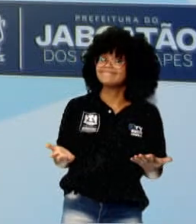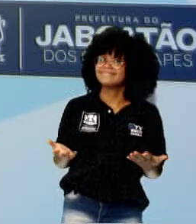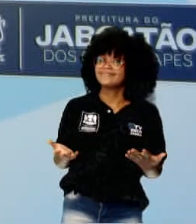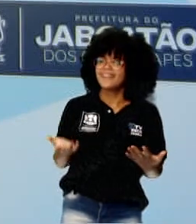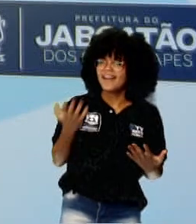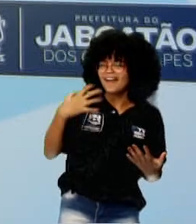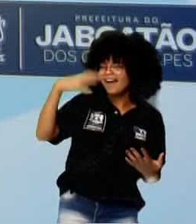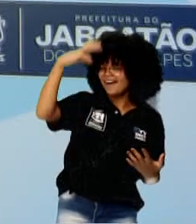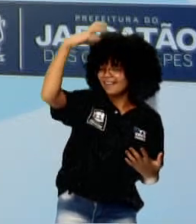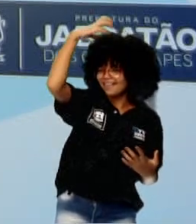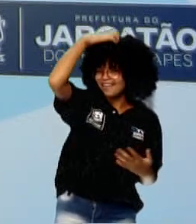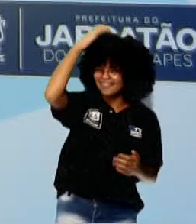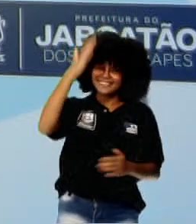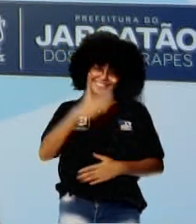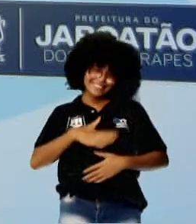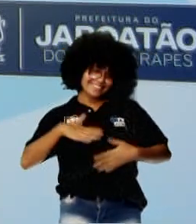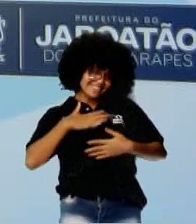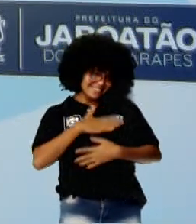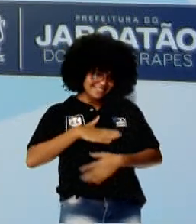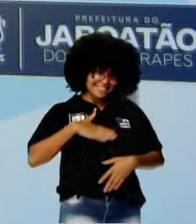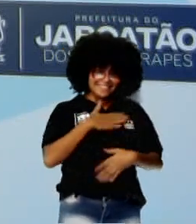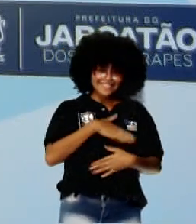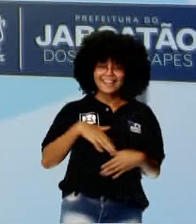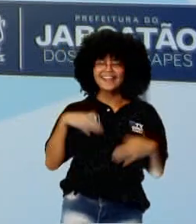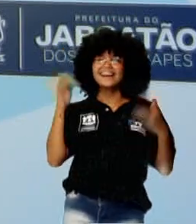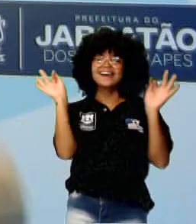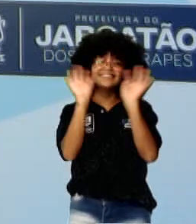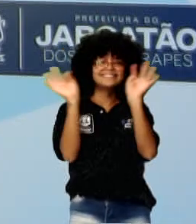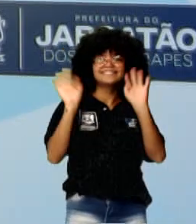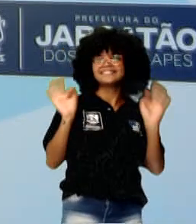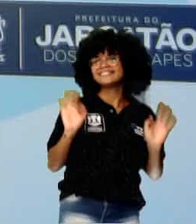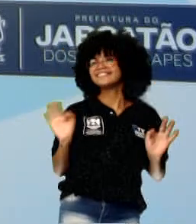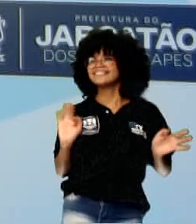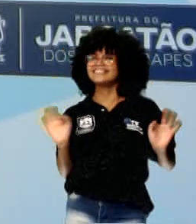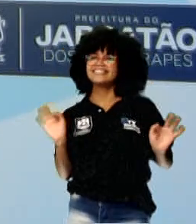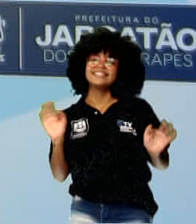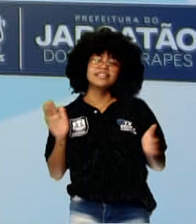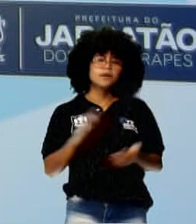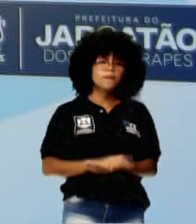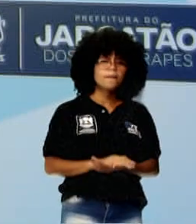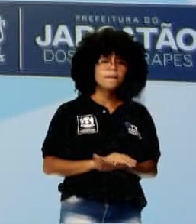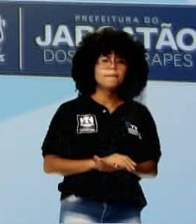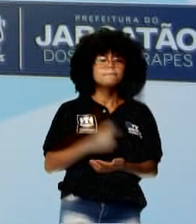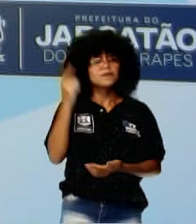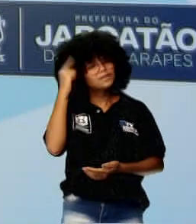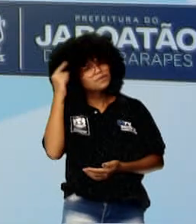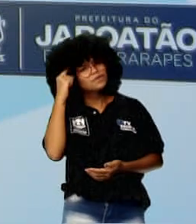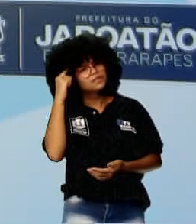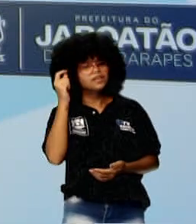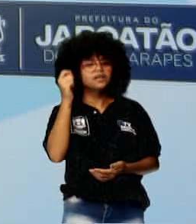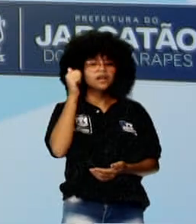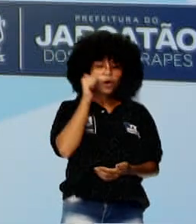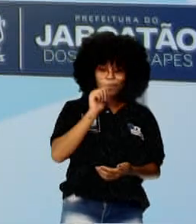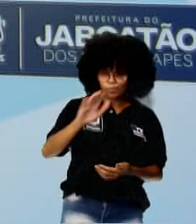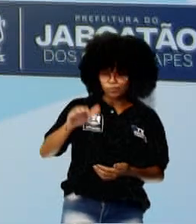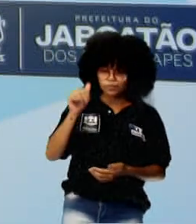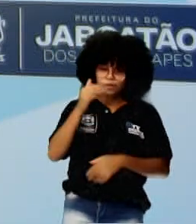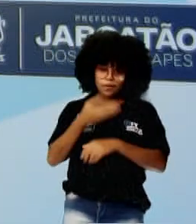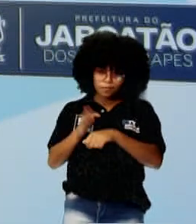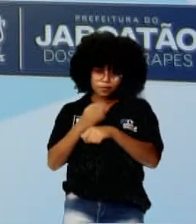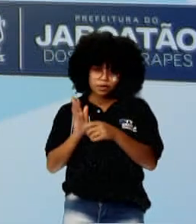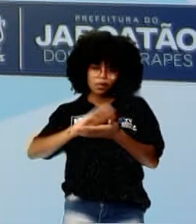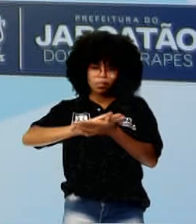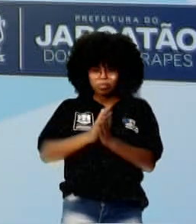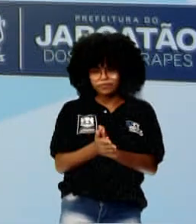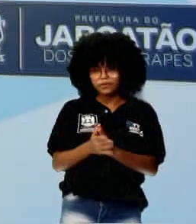aconteceu, a rainha saiu feliz e satisfeita, achando que tinha acabado com Branca de Neve. Voltou